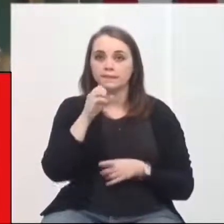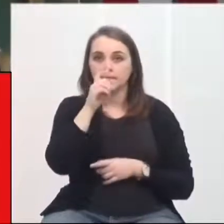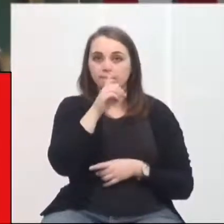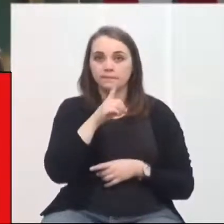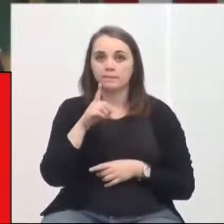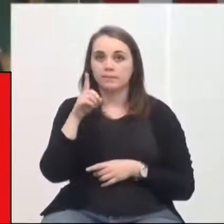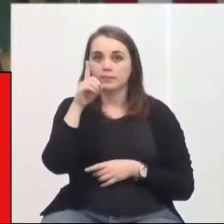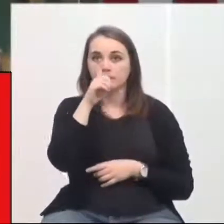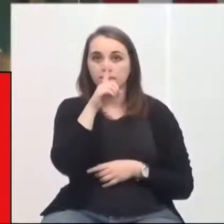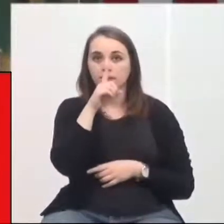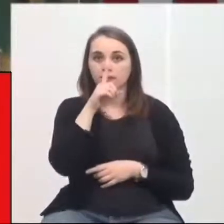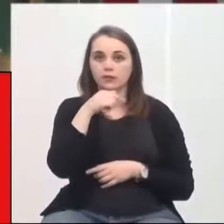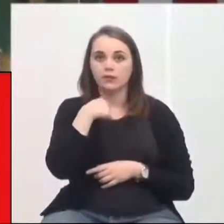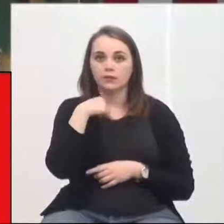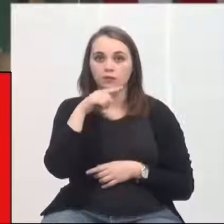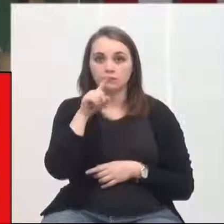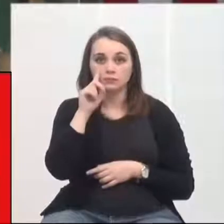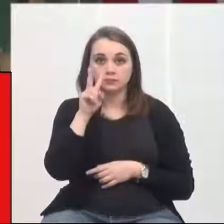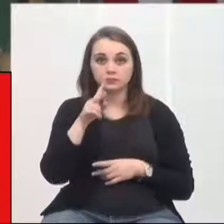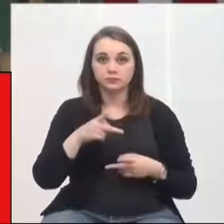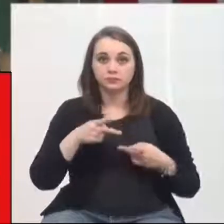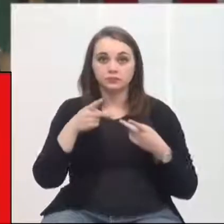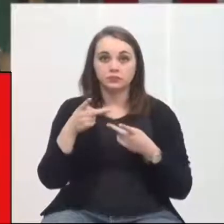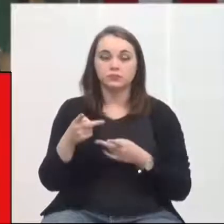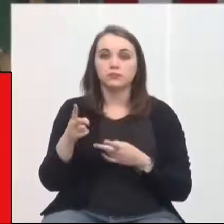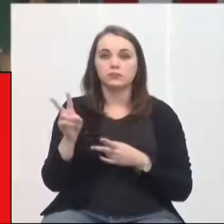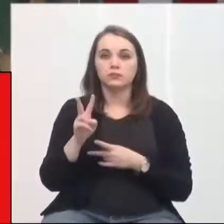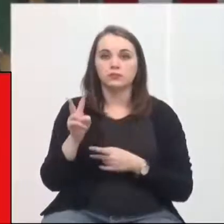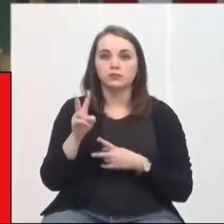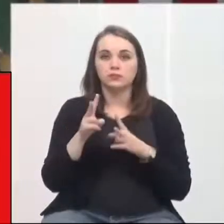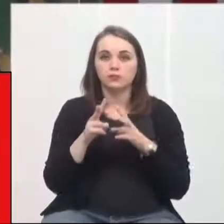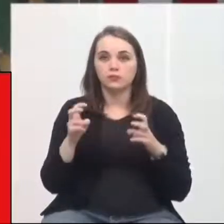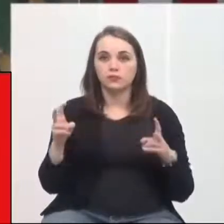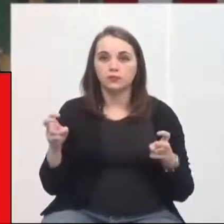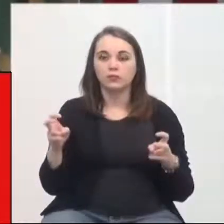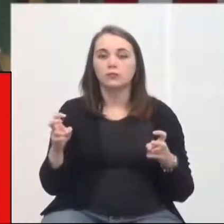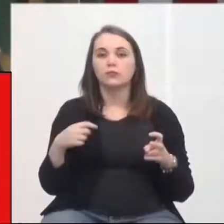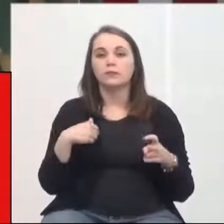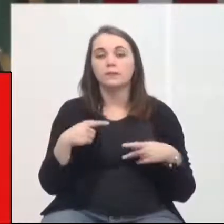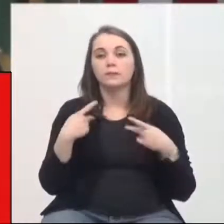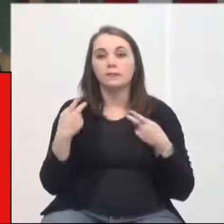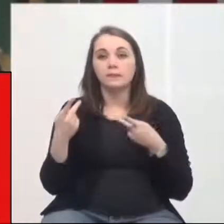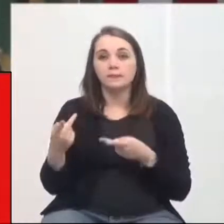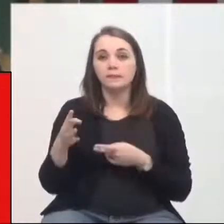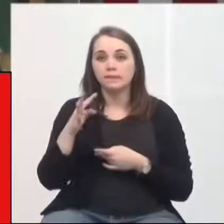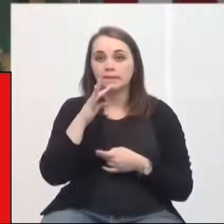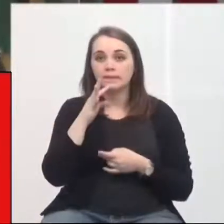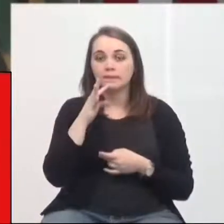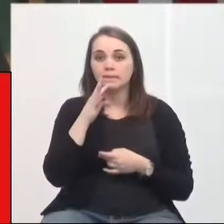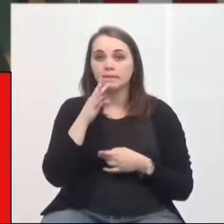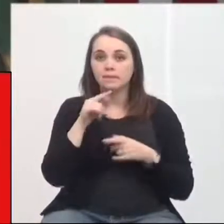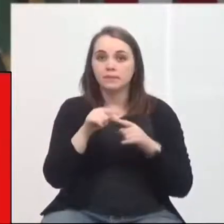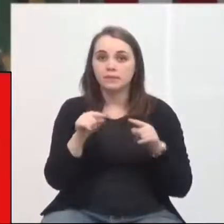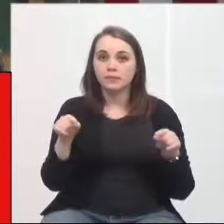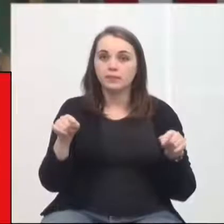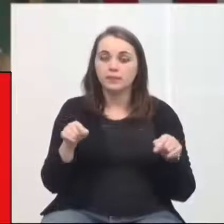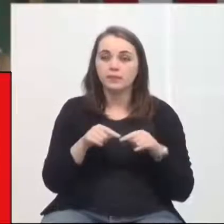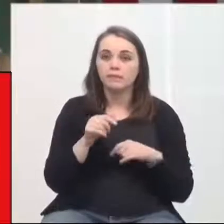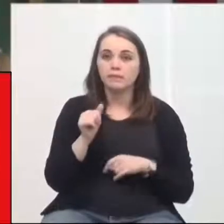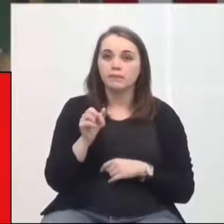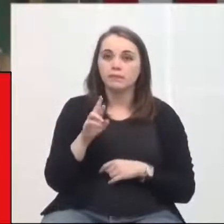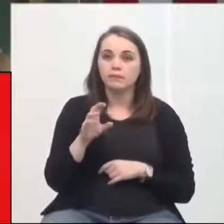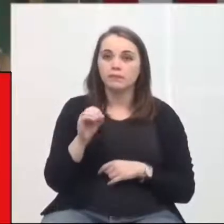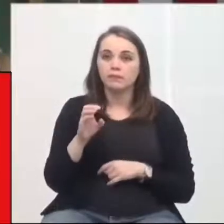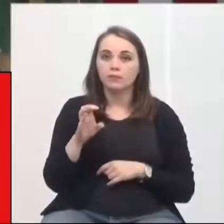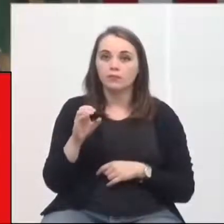semana, a convite de um vereador de Florianópolis visitar e conhecer o gabinete agroecológico do